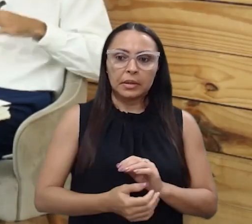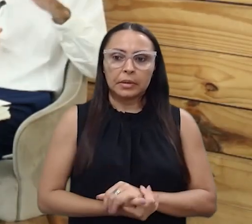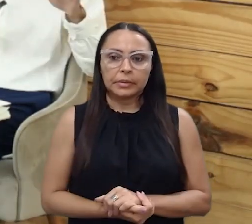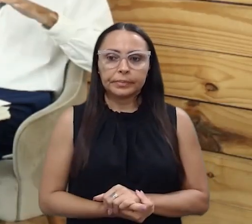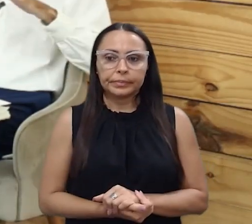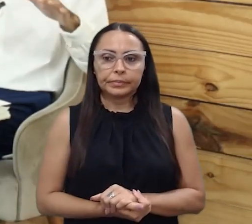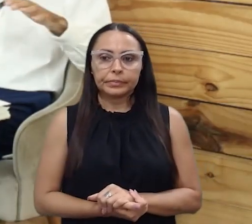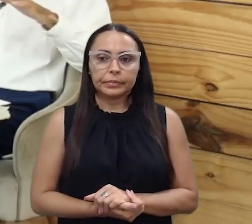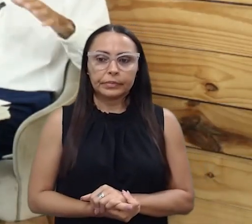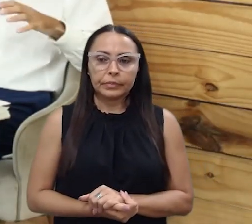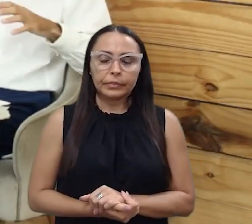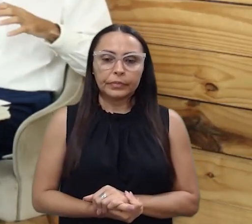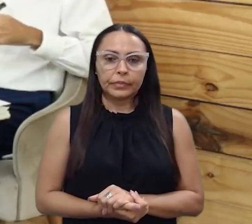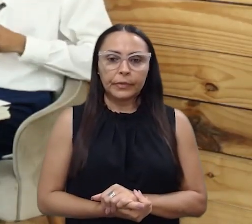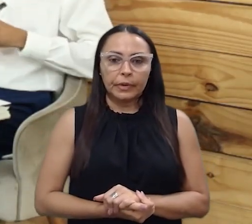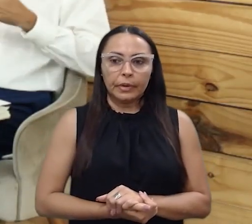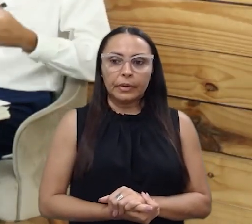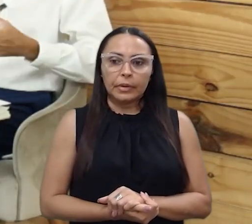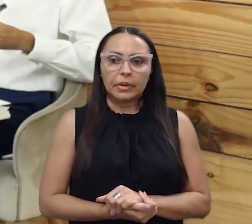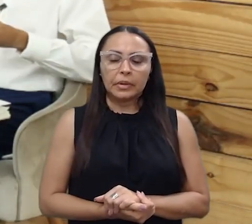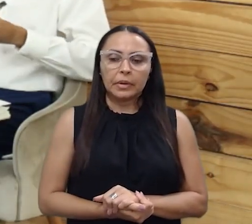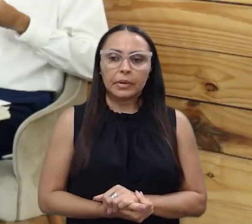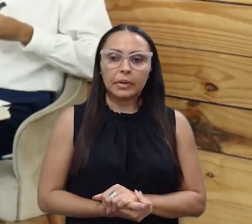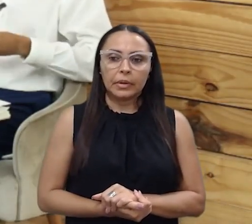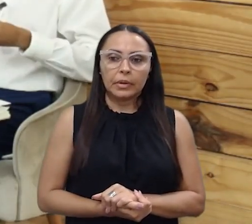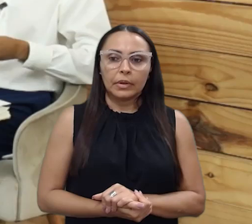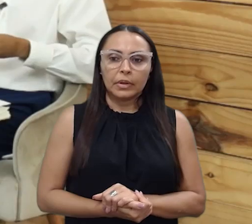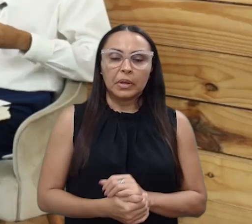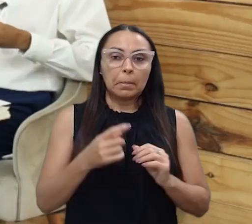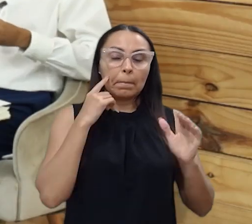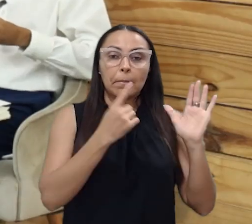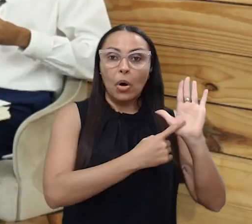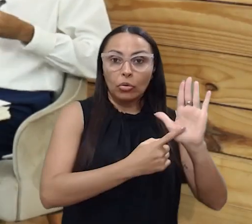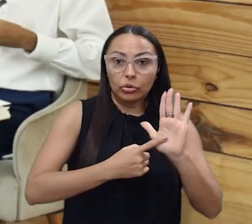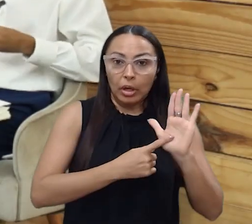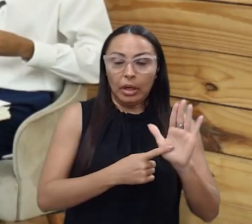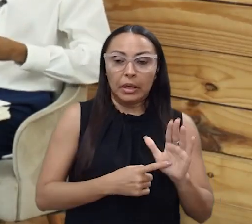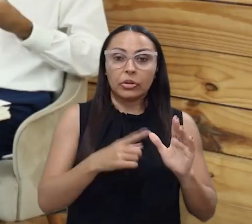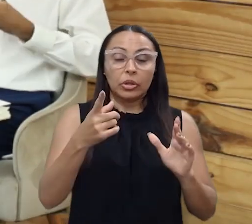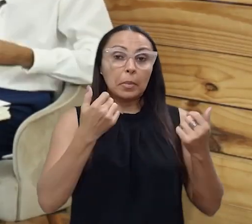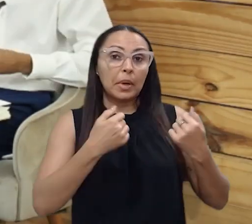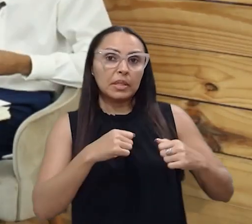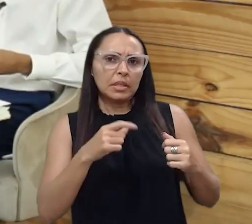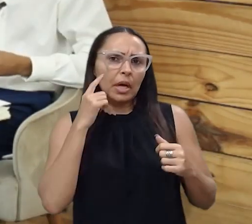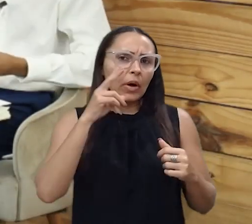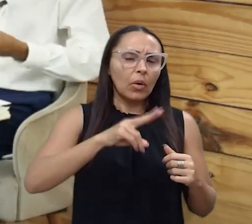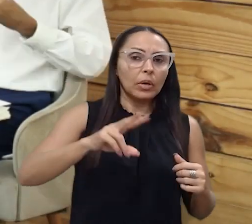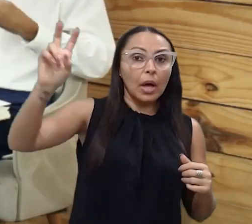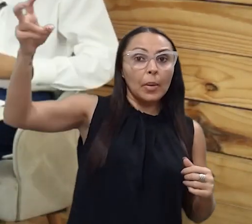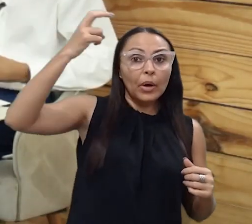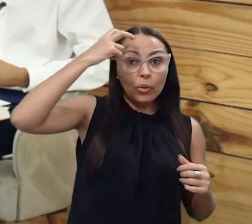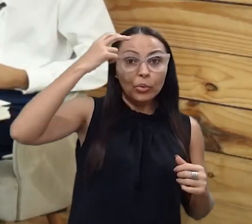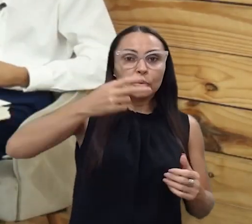né, dos espectros políticos ali, muito florados, ele conseguia mostrar que a gente precisava olhar para a nossa cultura a